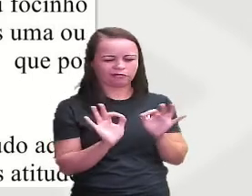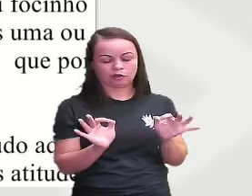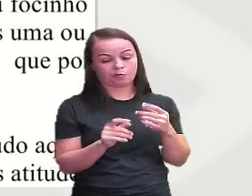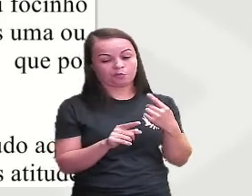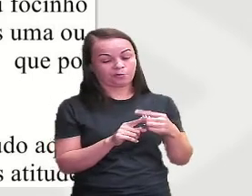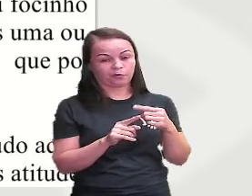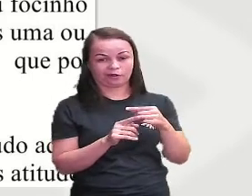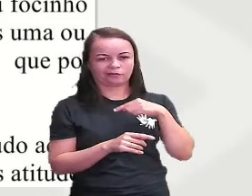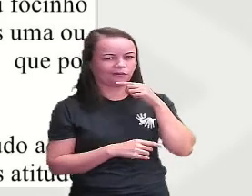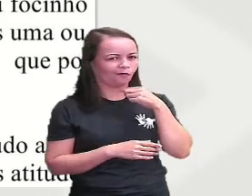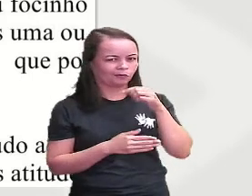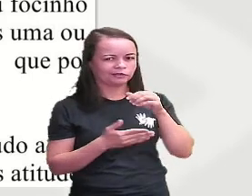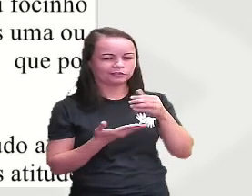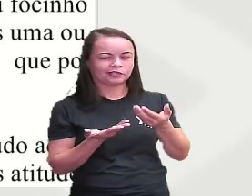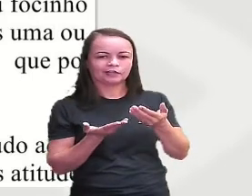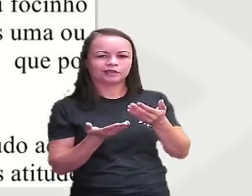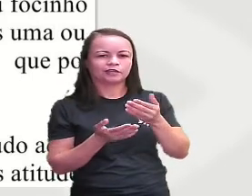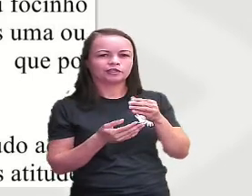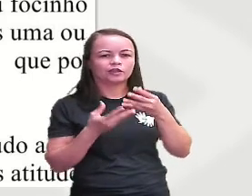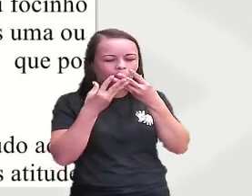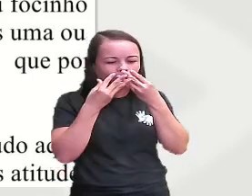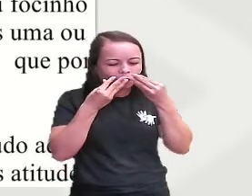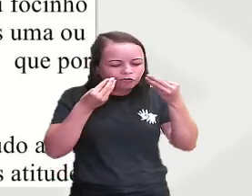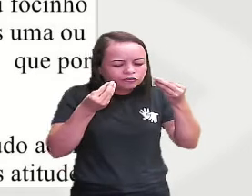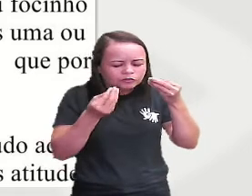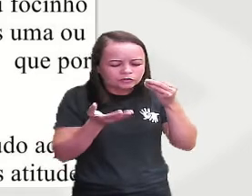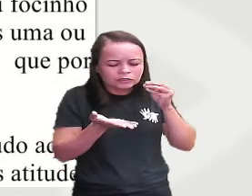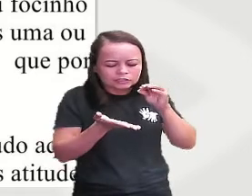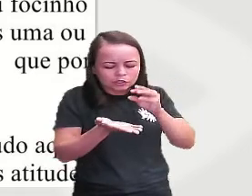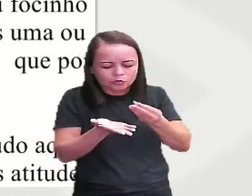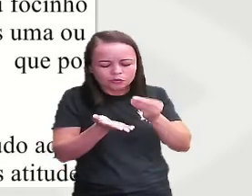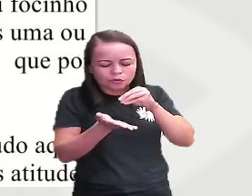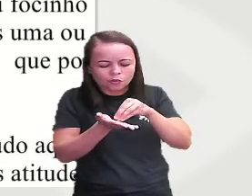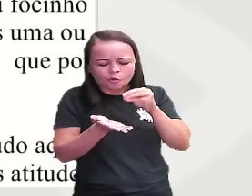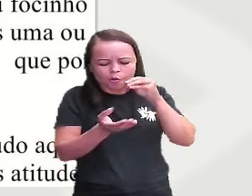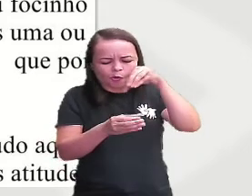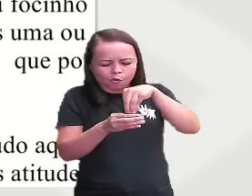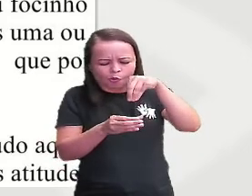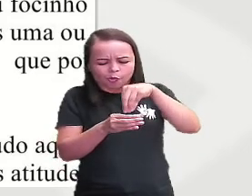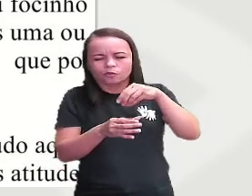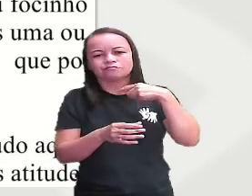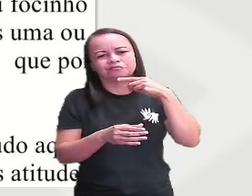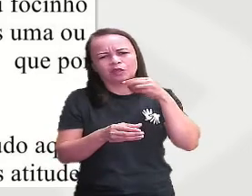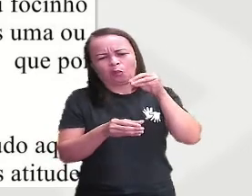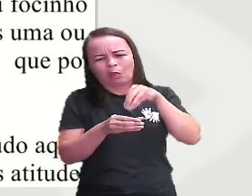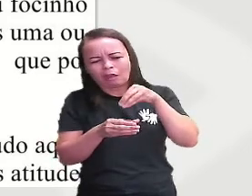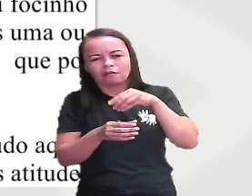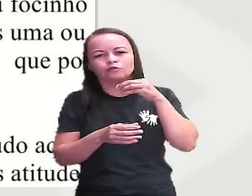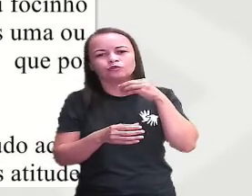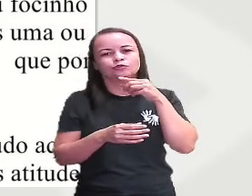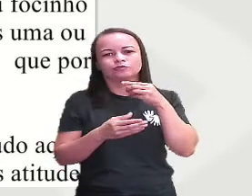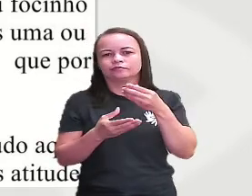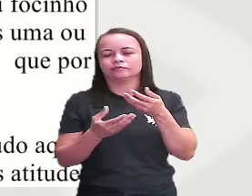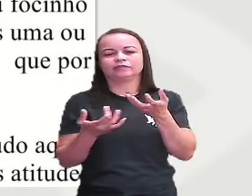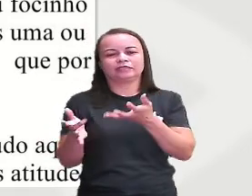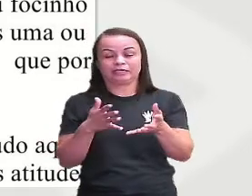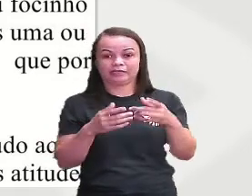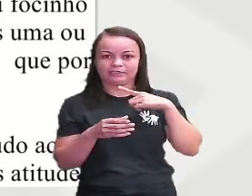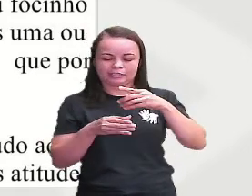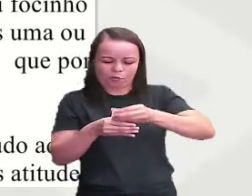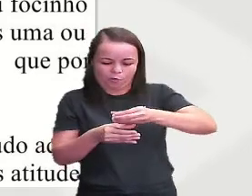estava conseguindo, com seu focinho pequeno, curto, não passava pelo gargalo que tinha o